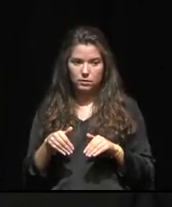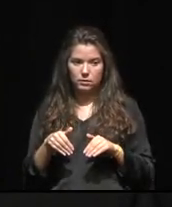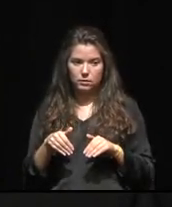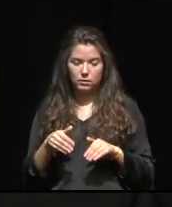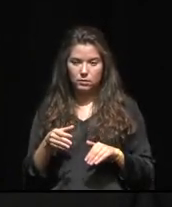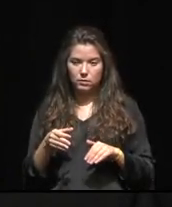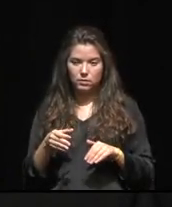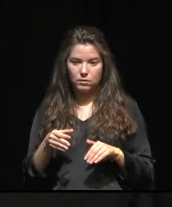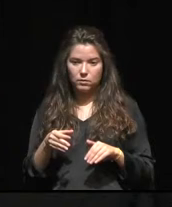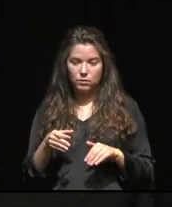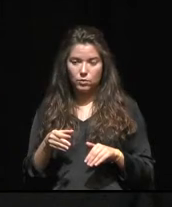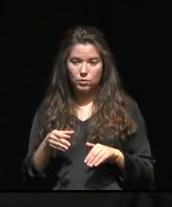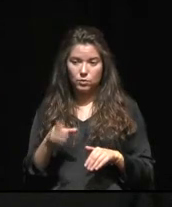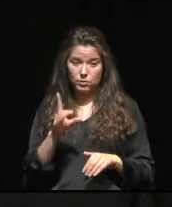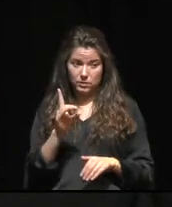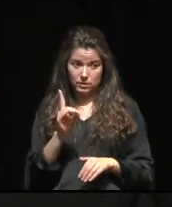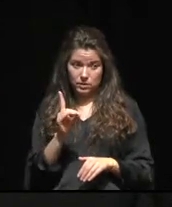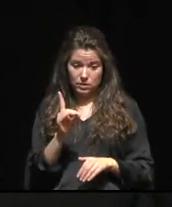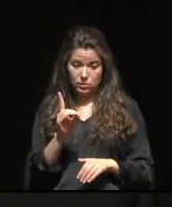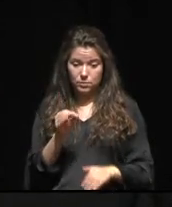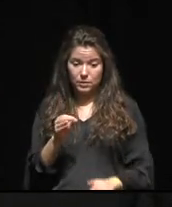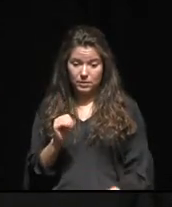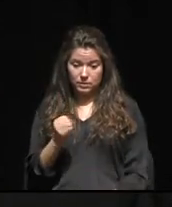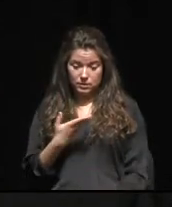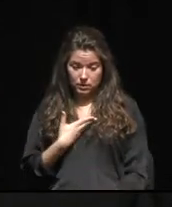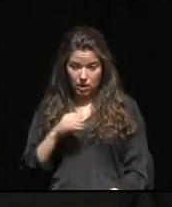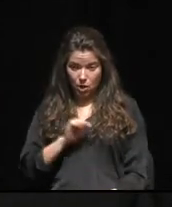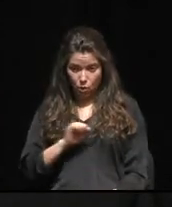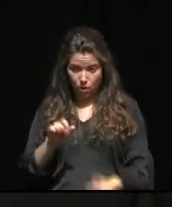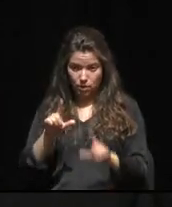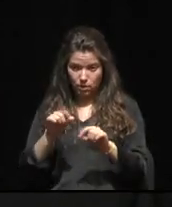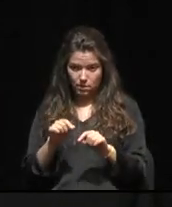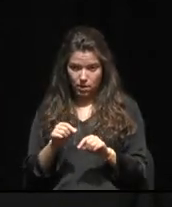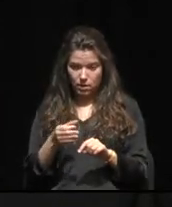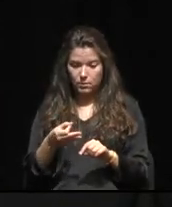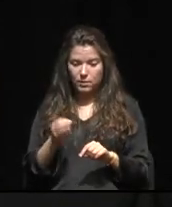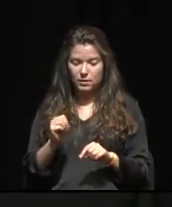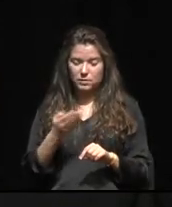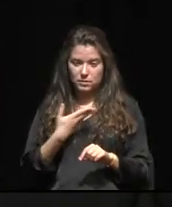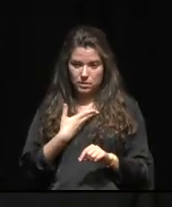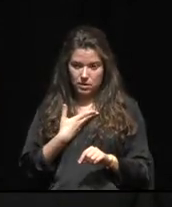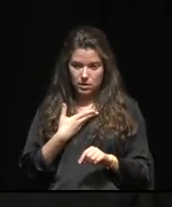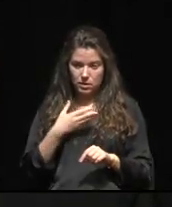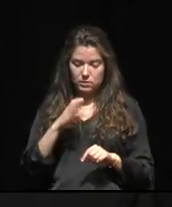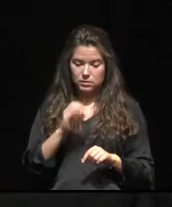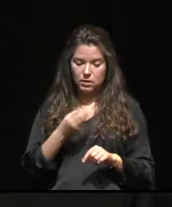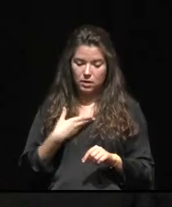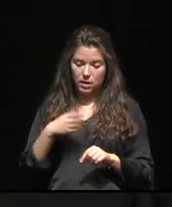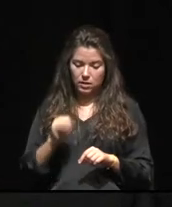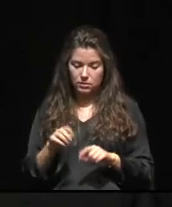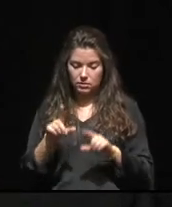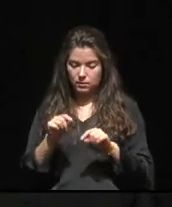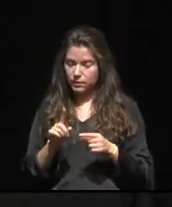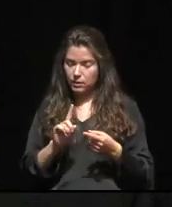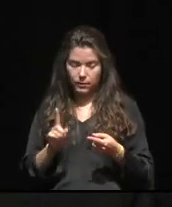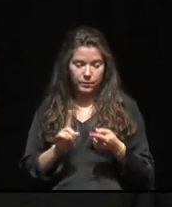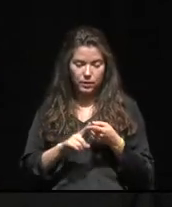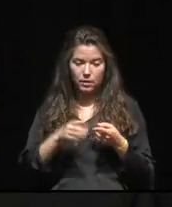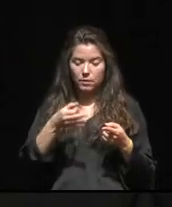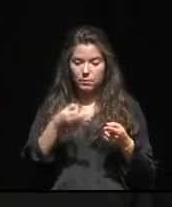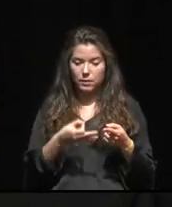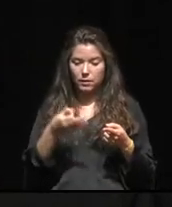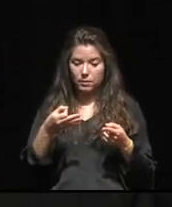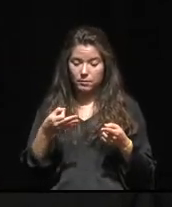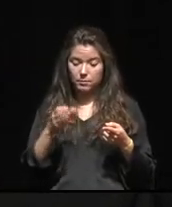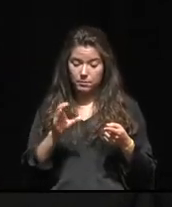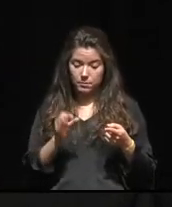seis o seis o PSD Vota contra quem Vota contra PSD e CDs ai